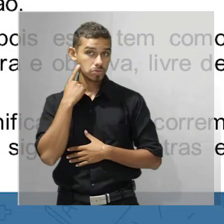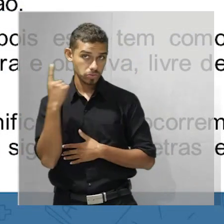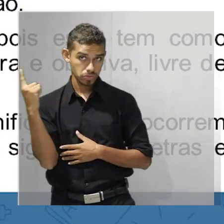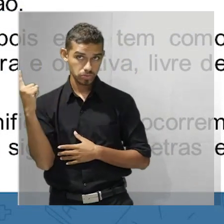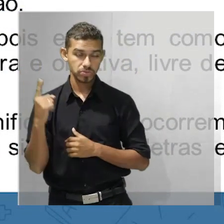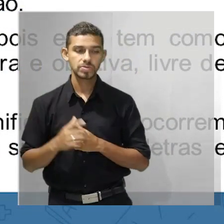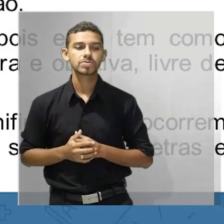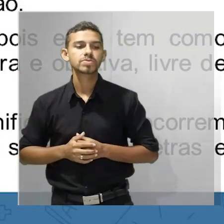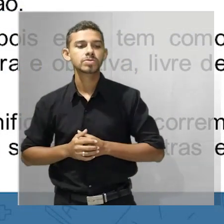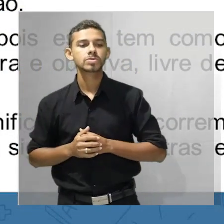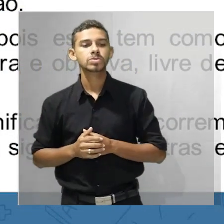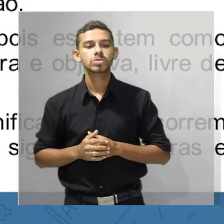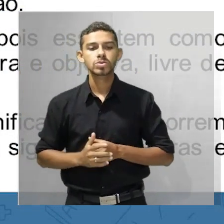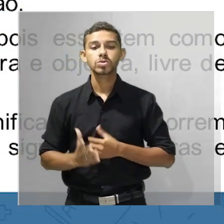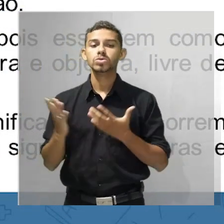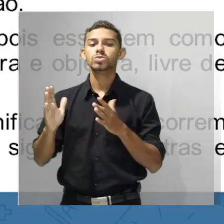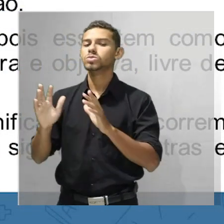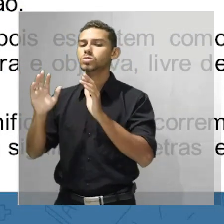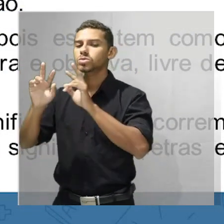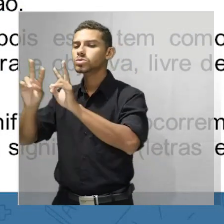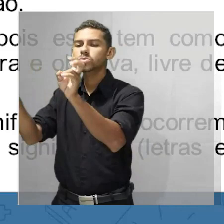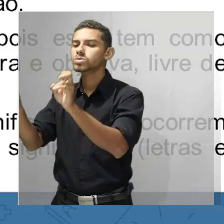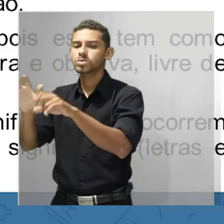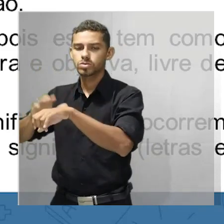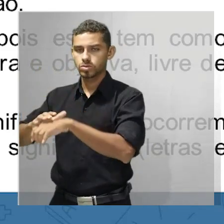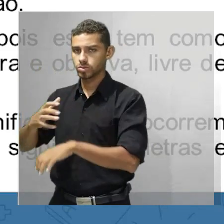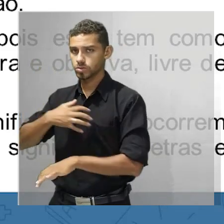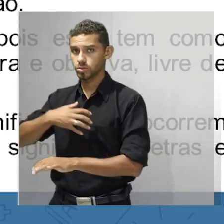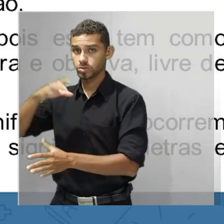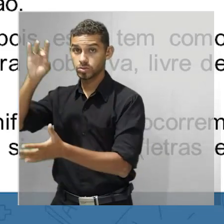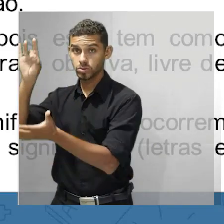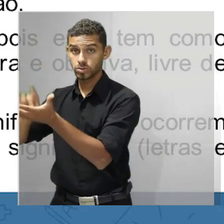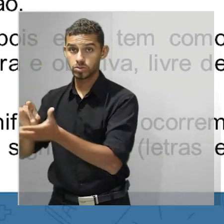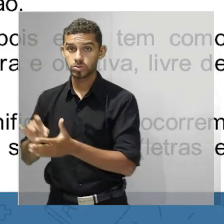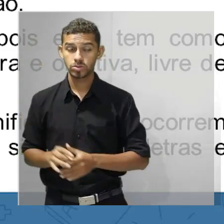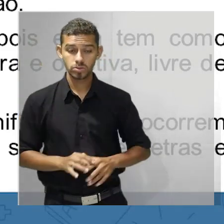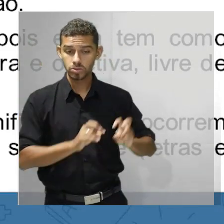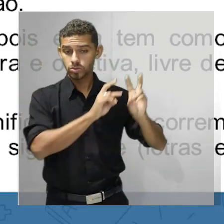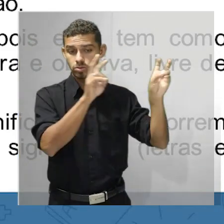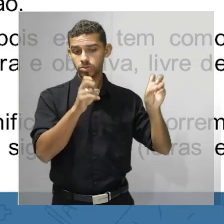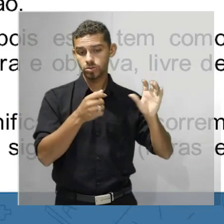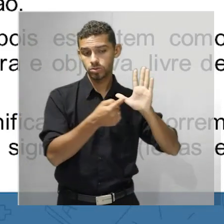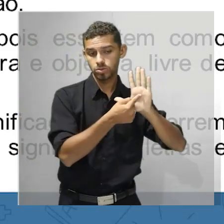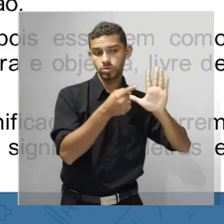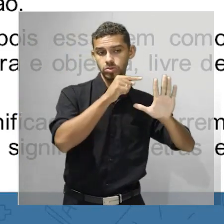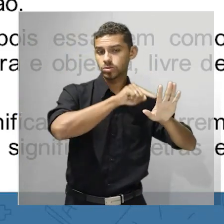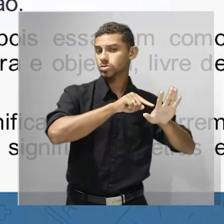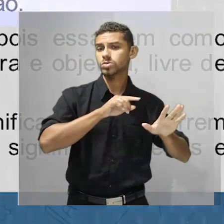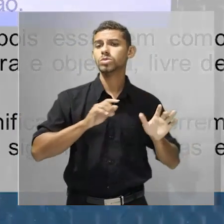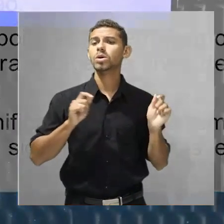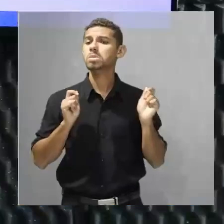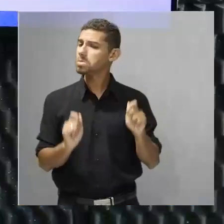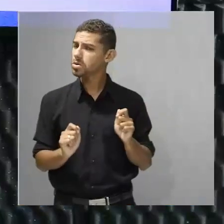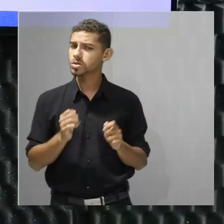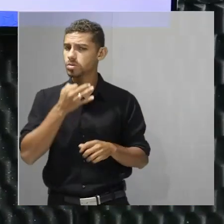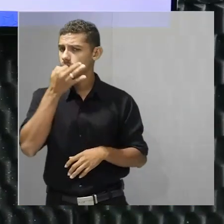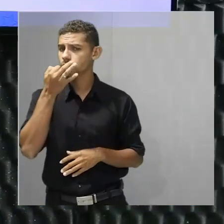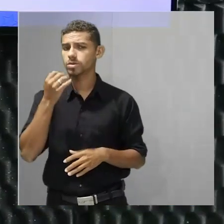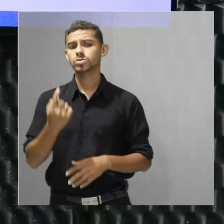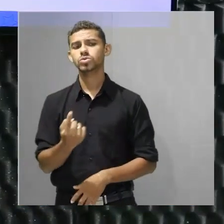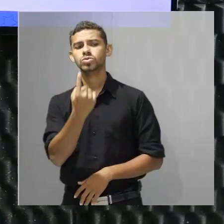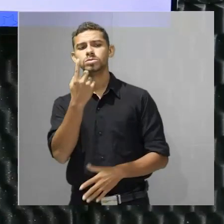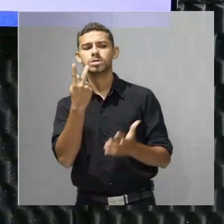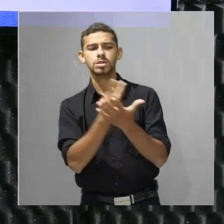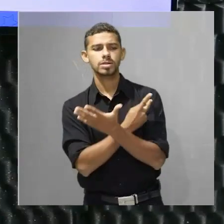sobre a conotação e denotação podemos afirmar Esporte afirmar tudo isso com esse com exceção de apenas uma